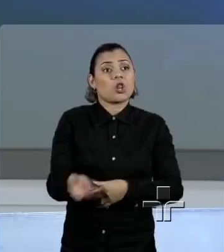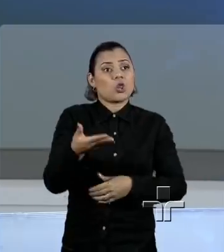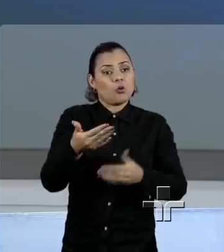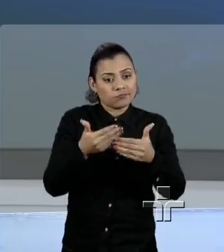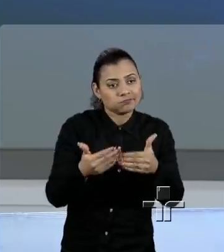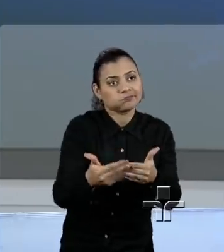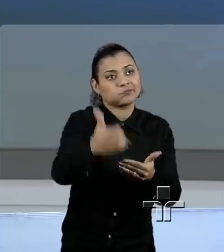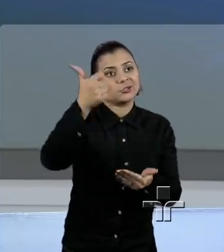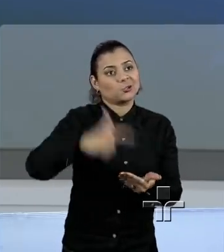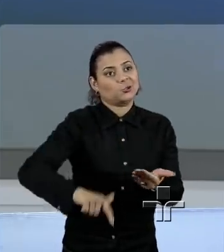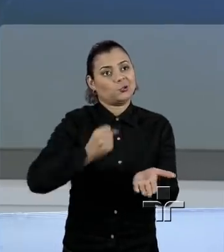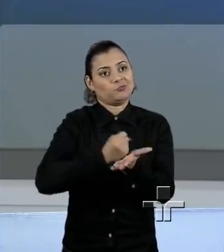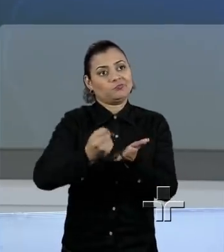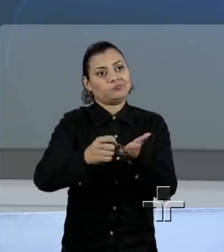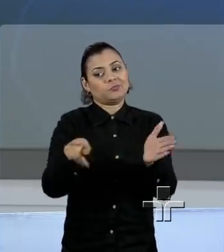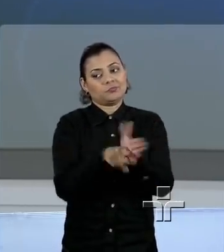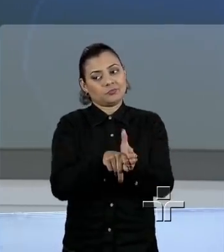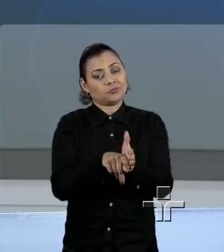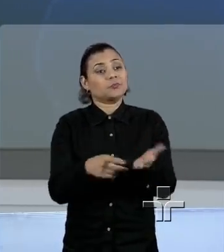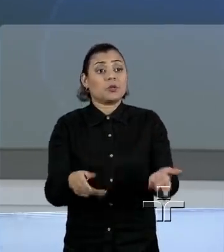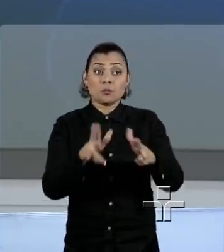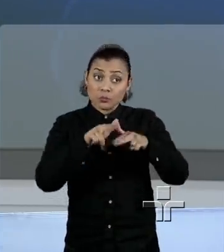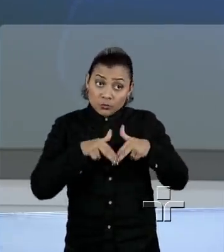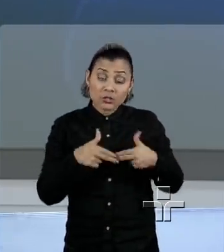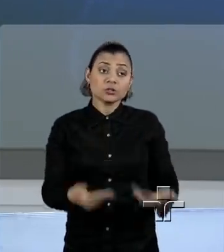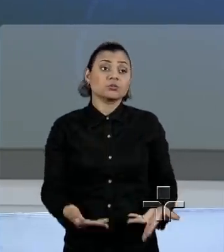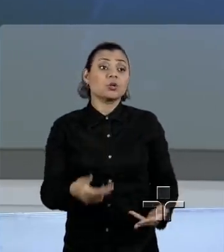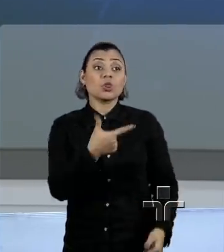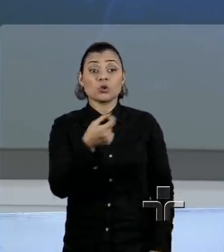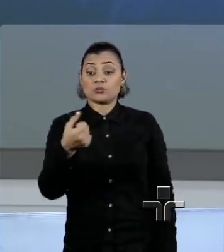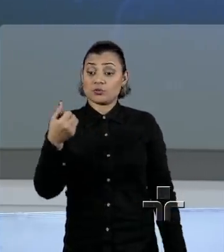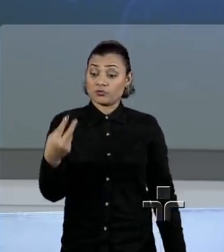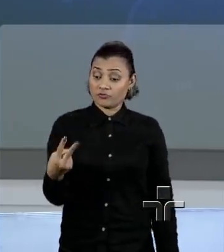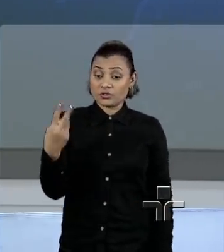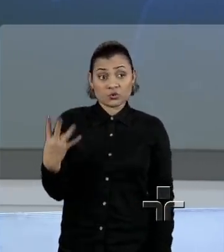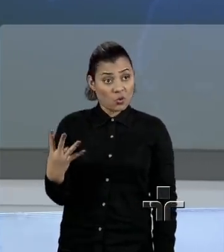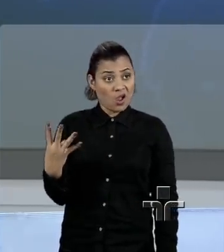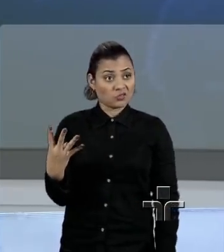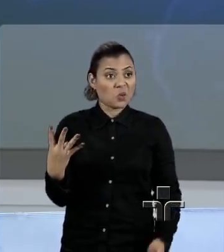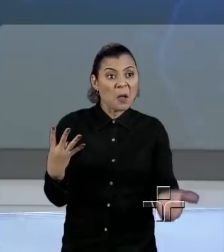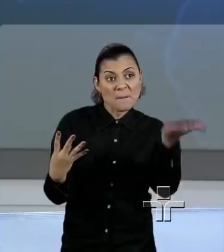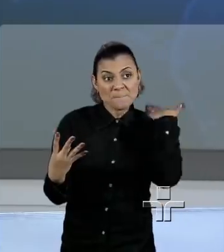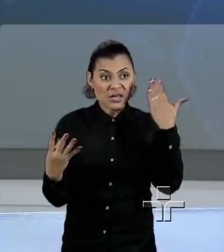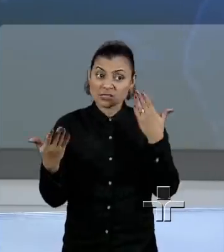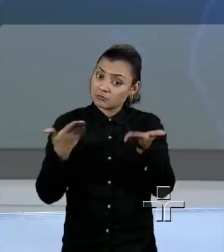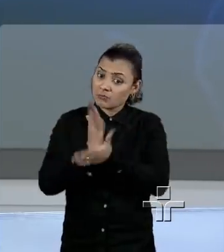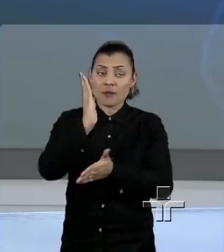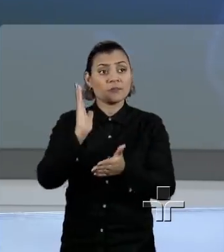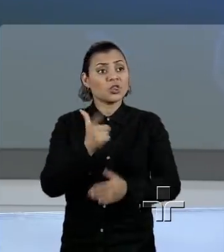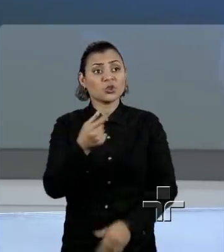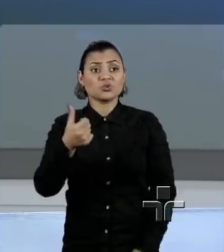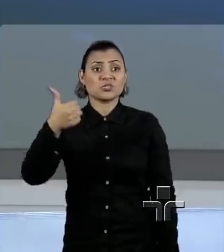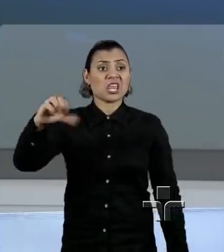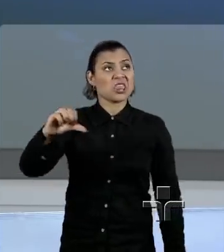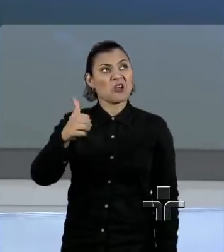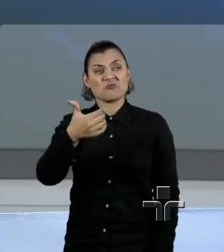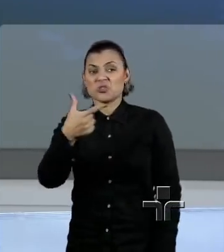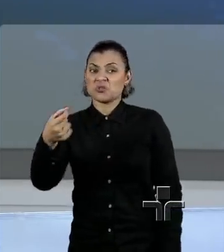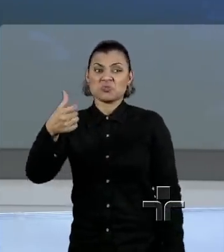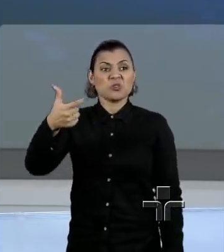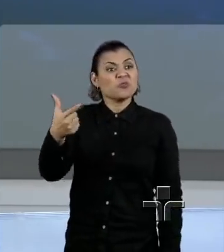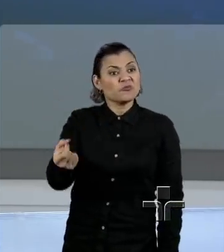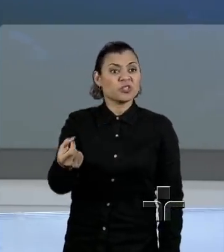prazo para o fim dos lixões no Brasil para 2024. O que já deveria ter acontecido isso em 2019,